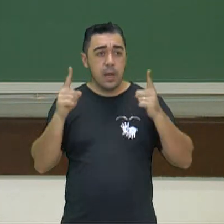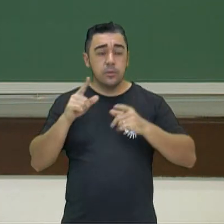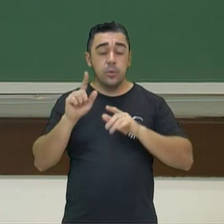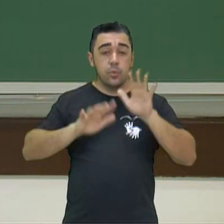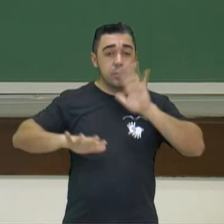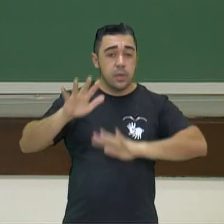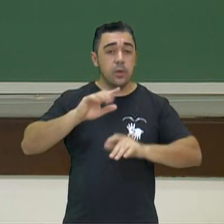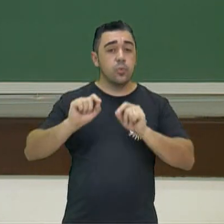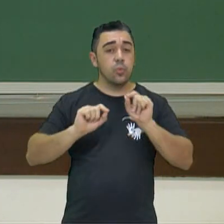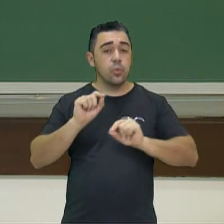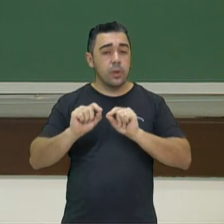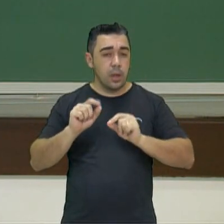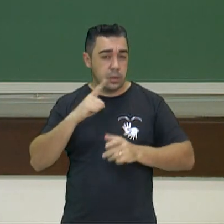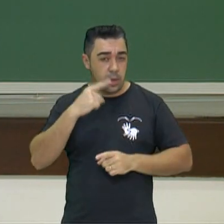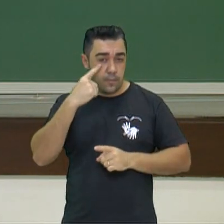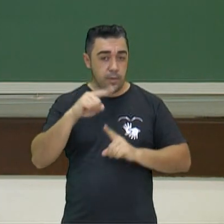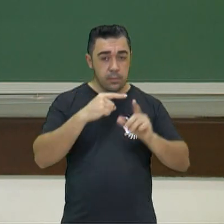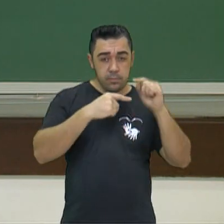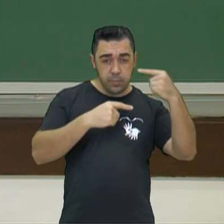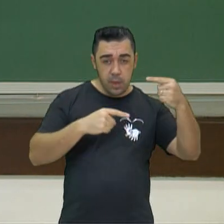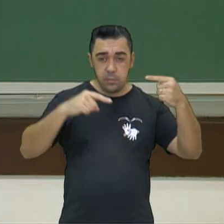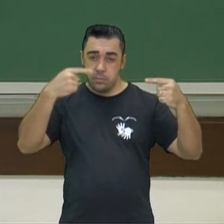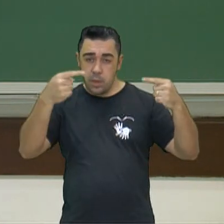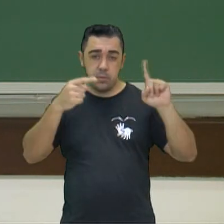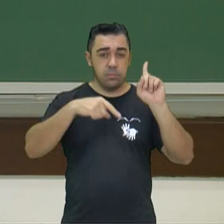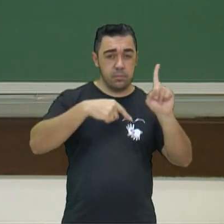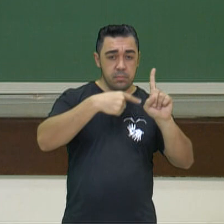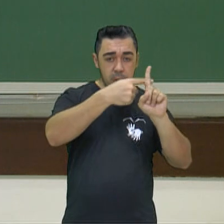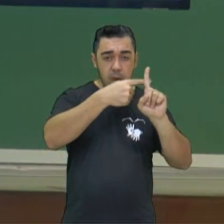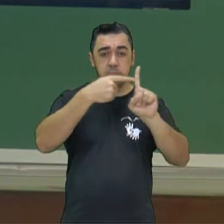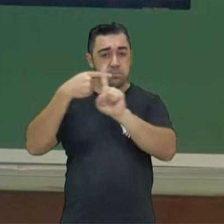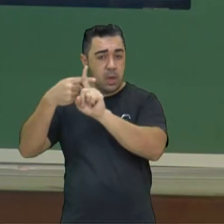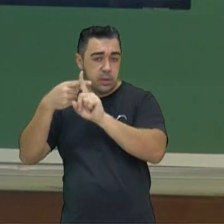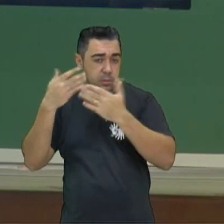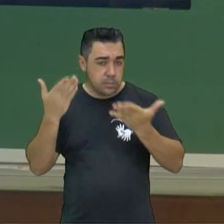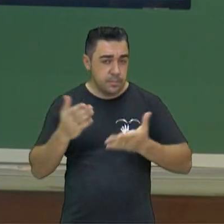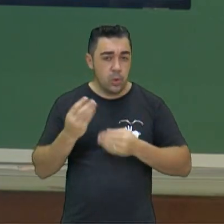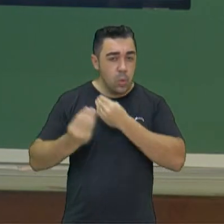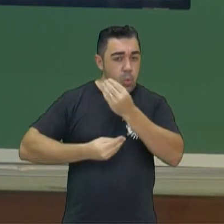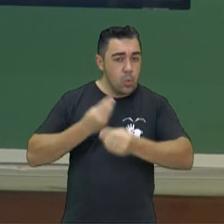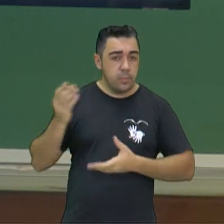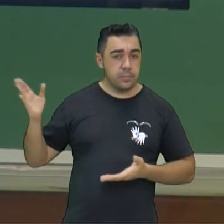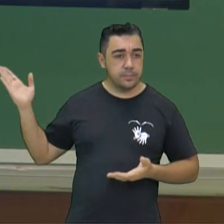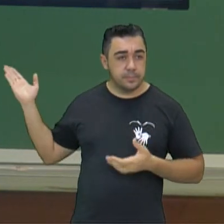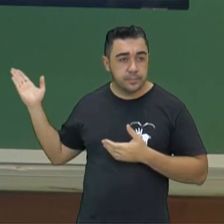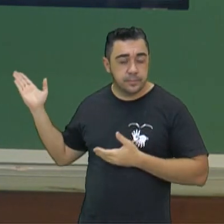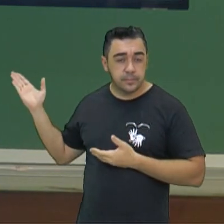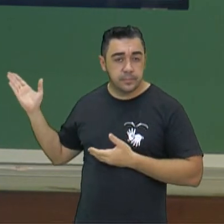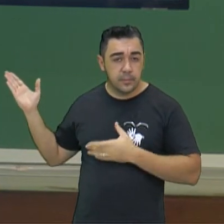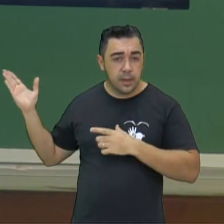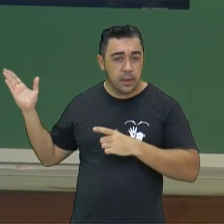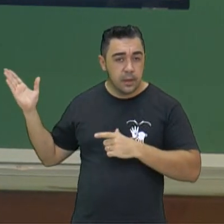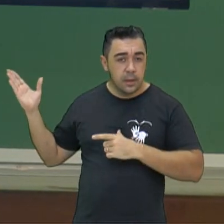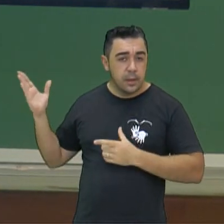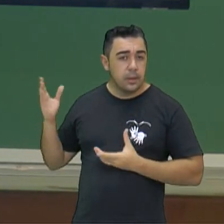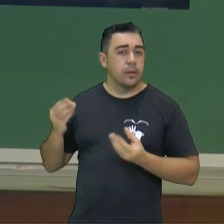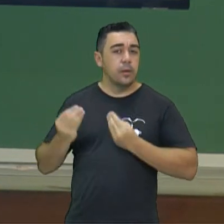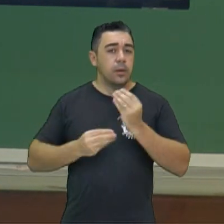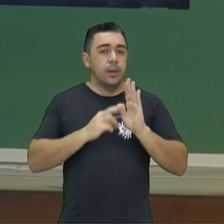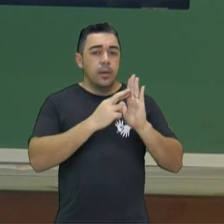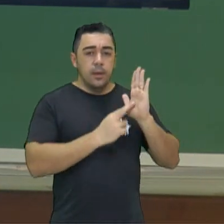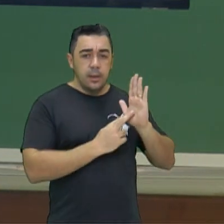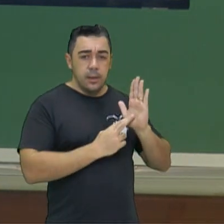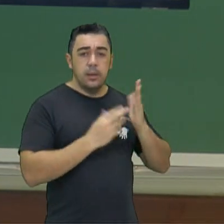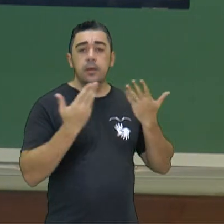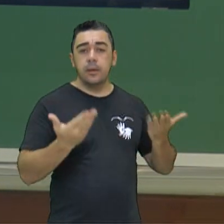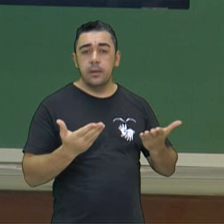o sinal. Vamos continuar? Olha lá, como é que fica o quadrado da diferença de dois termos usando